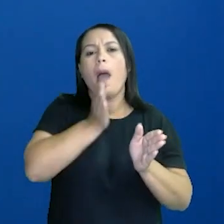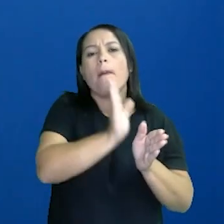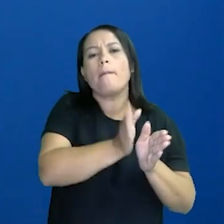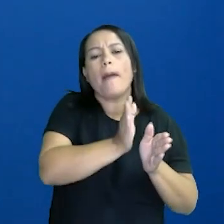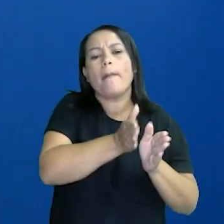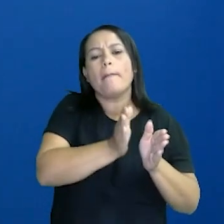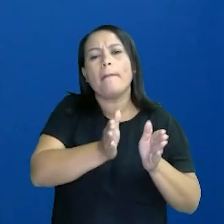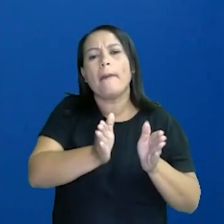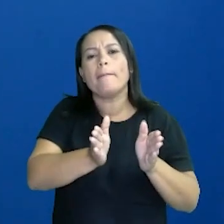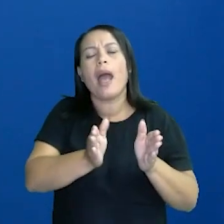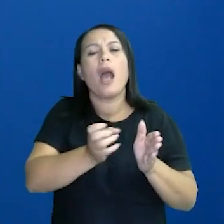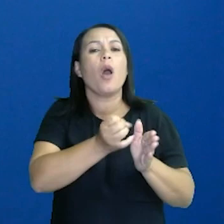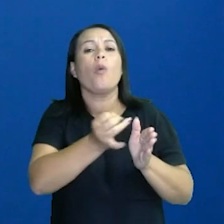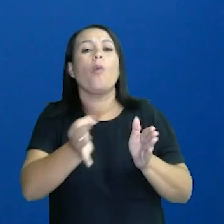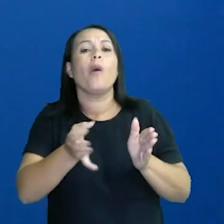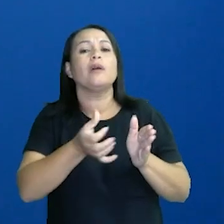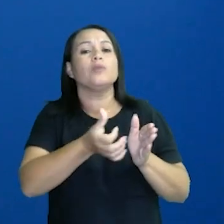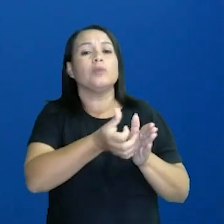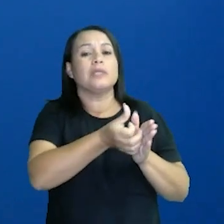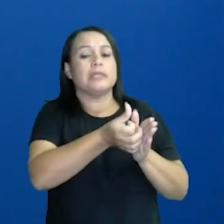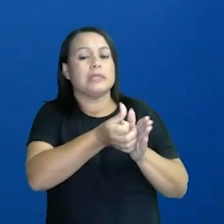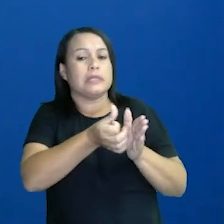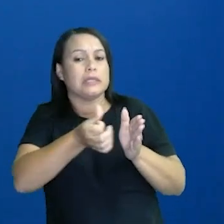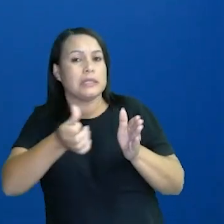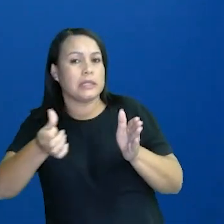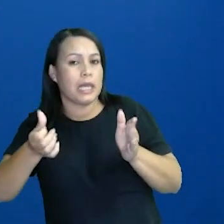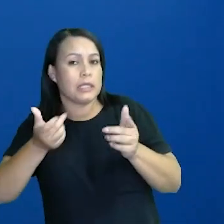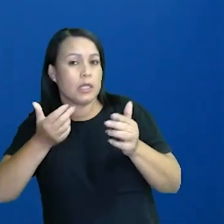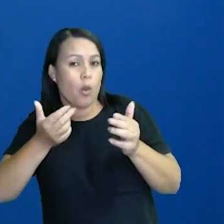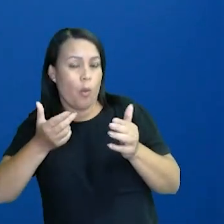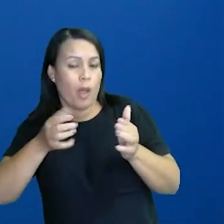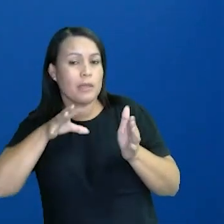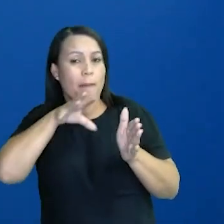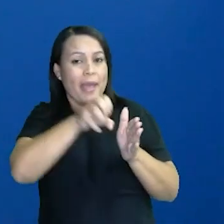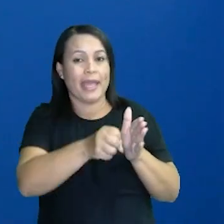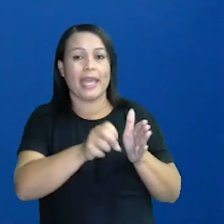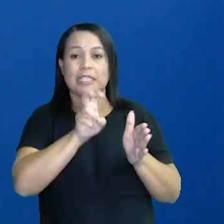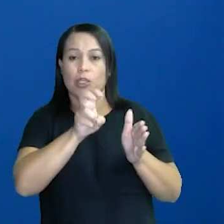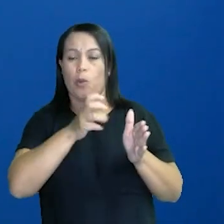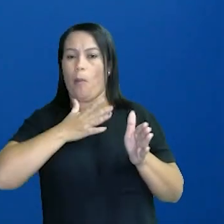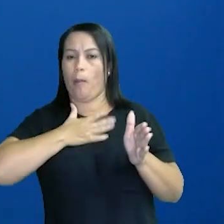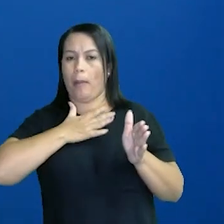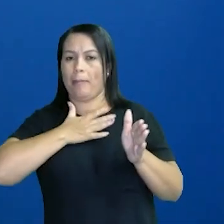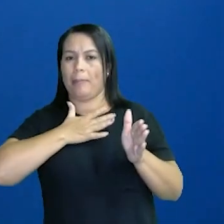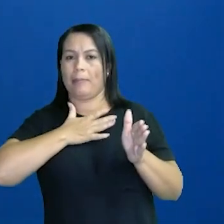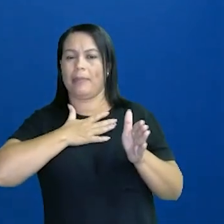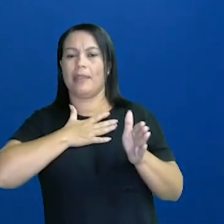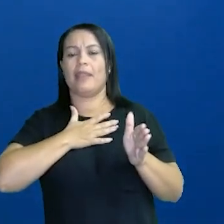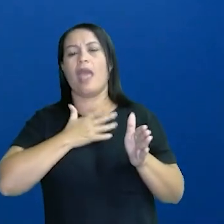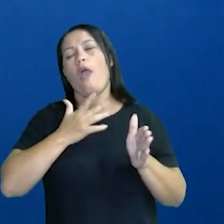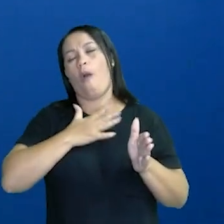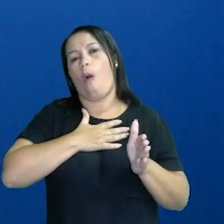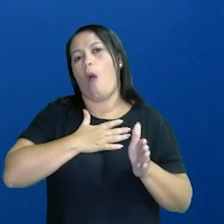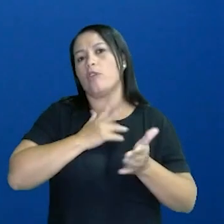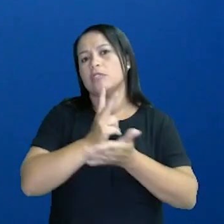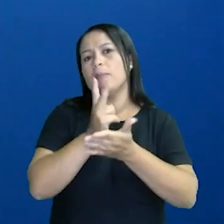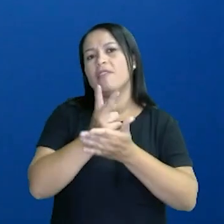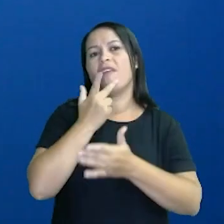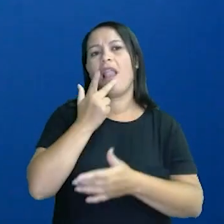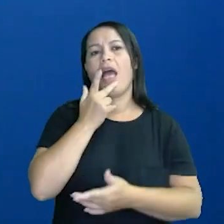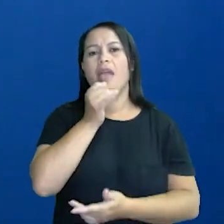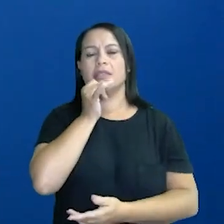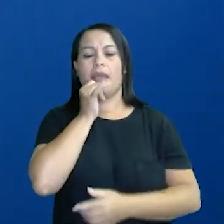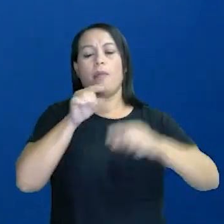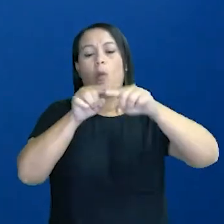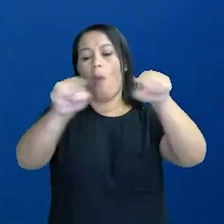reparti em 6 pedaços iguais e peguei 5 para mim, né? Eu gosto sempre de dar esse exemplo